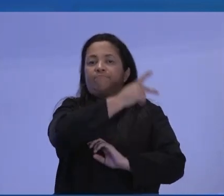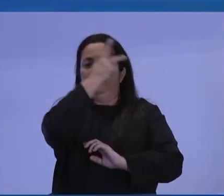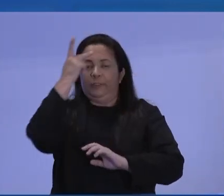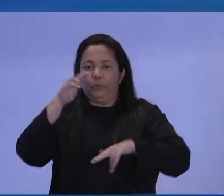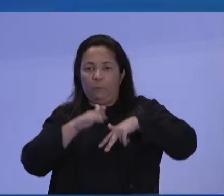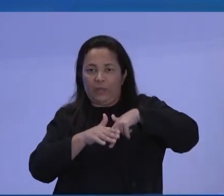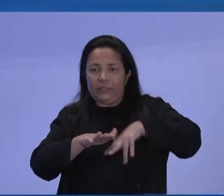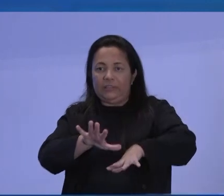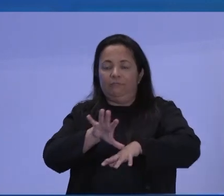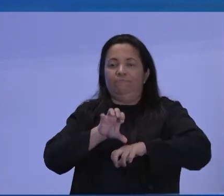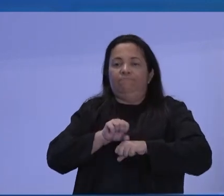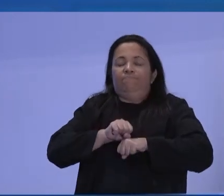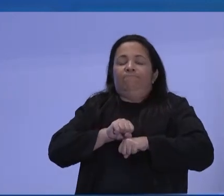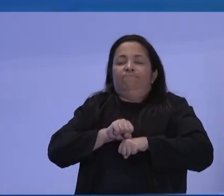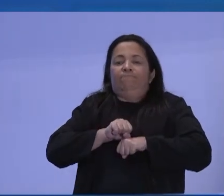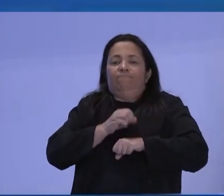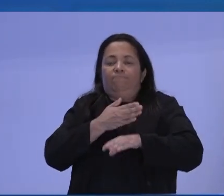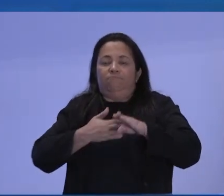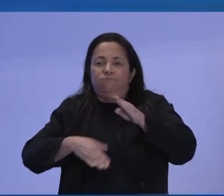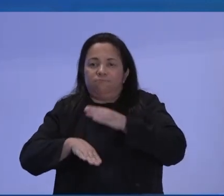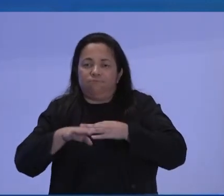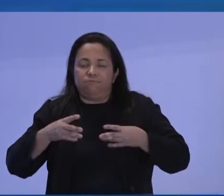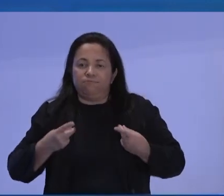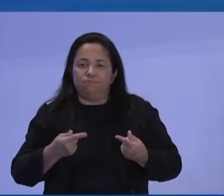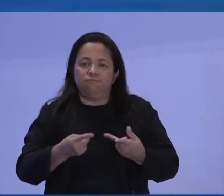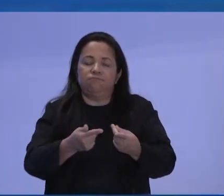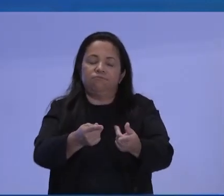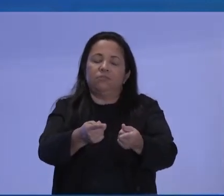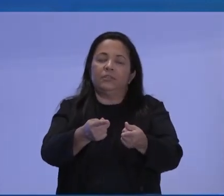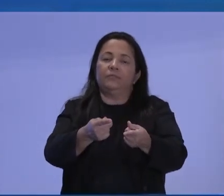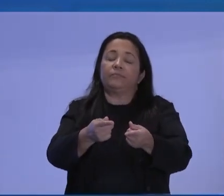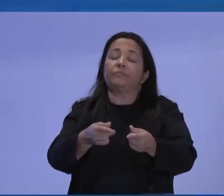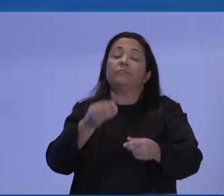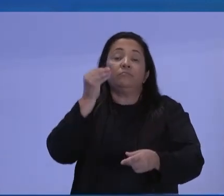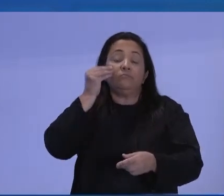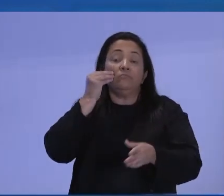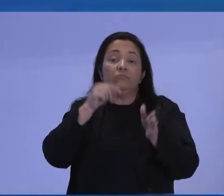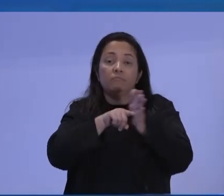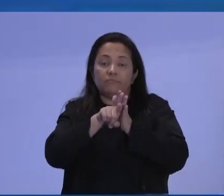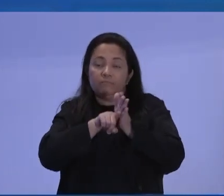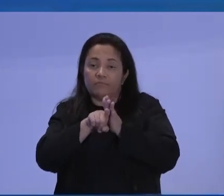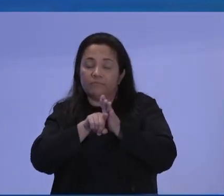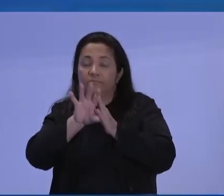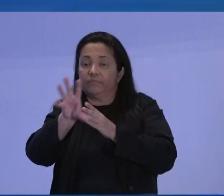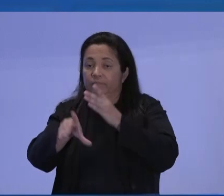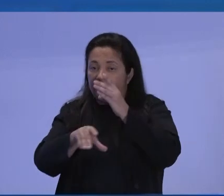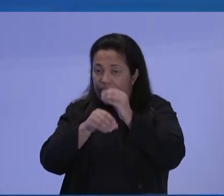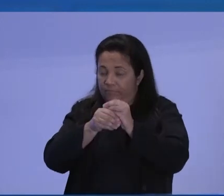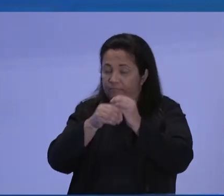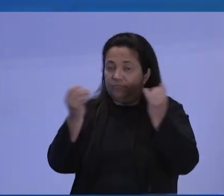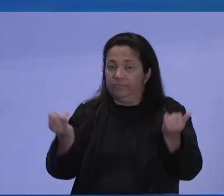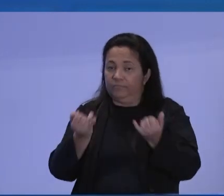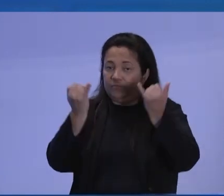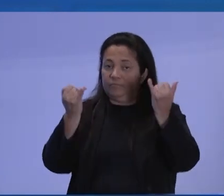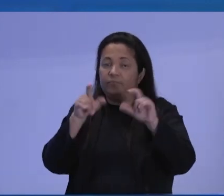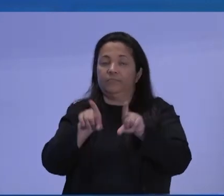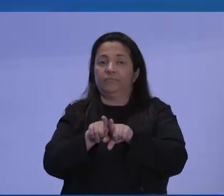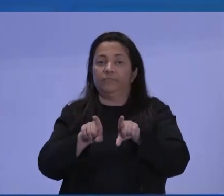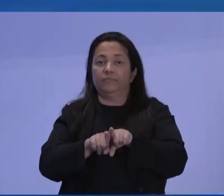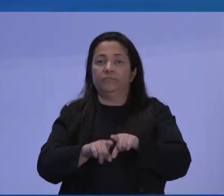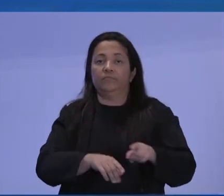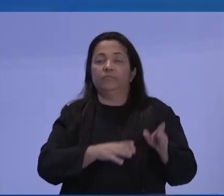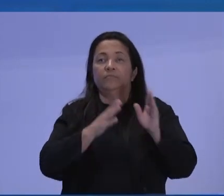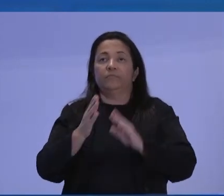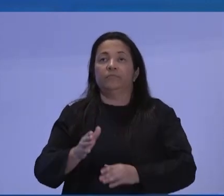A avaliação clínica, histopatológica e os exames complementares são essenciais.